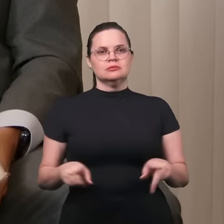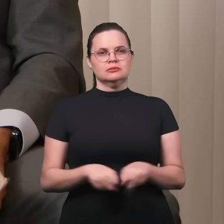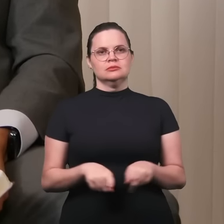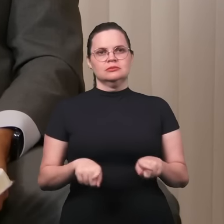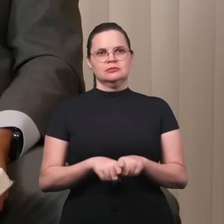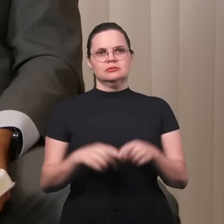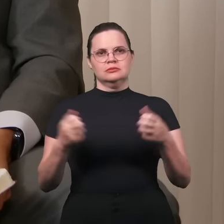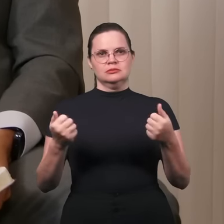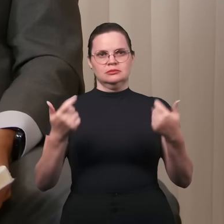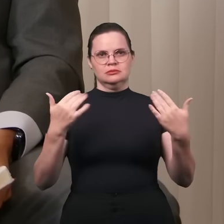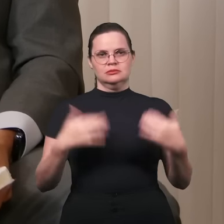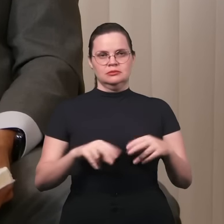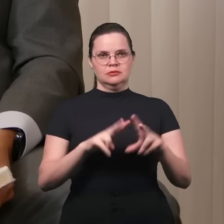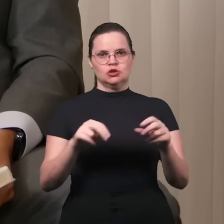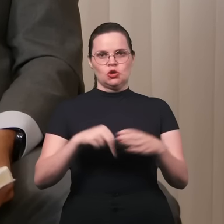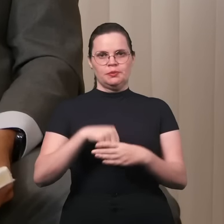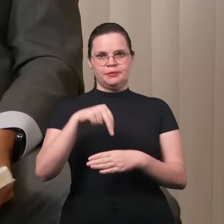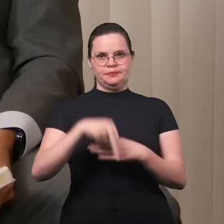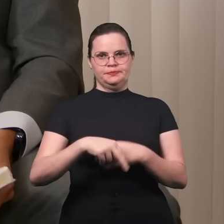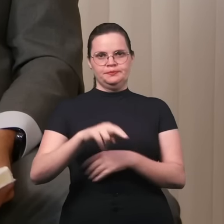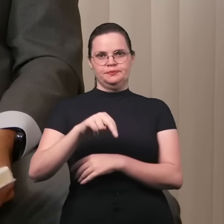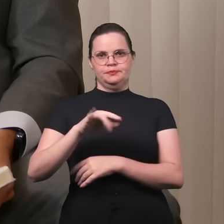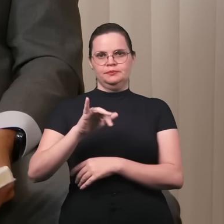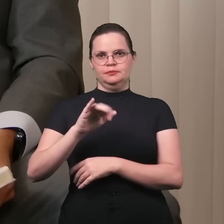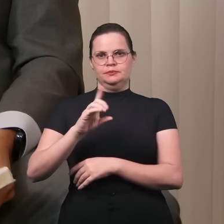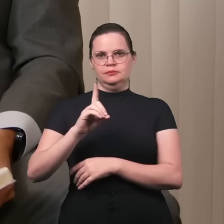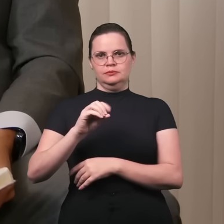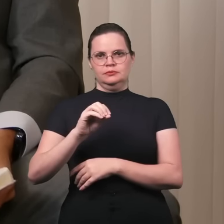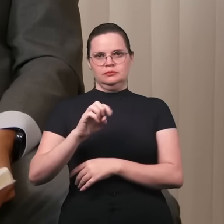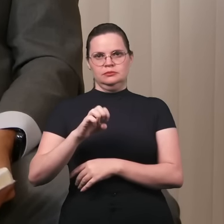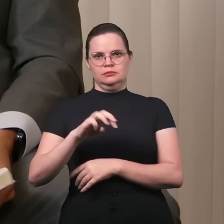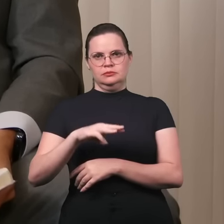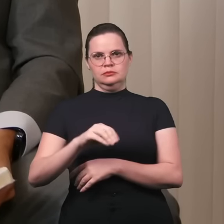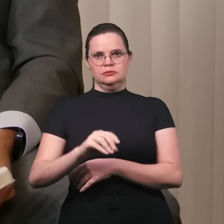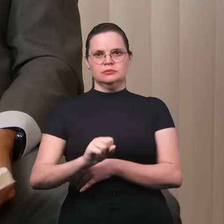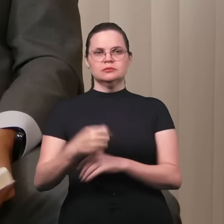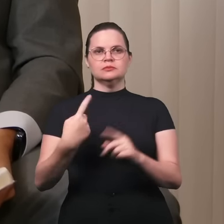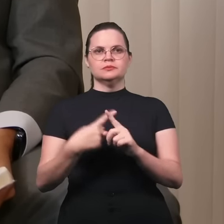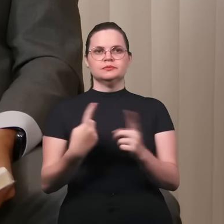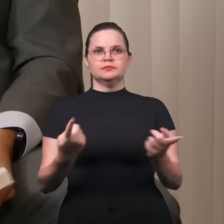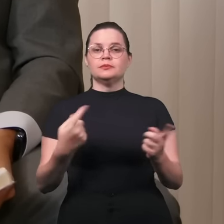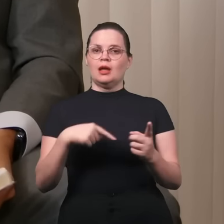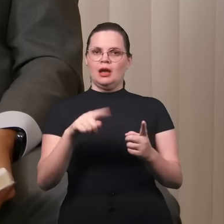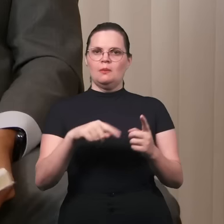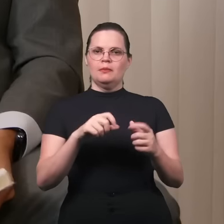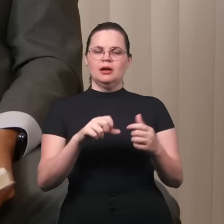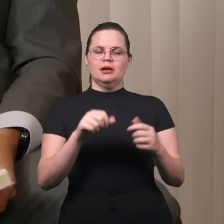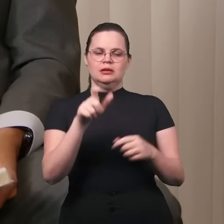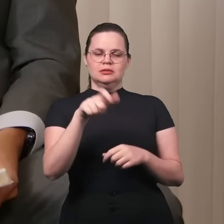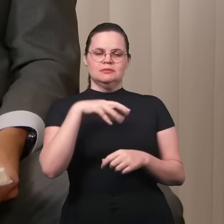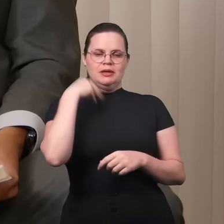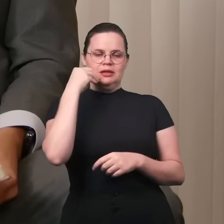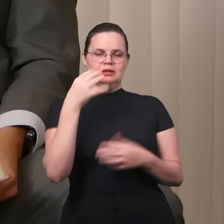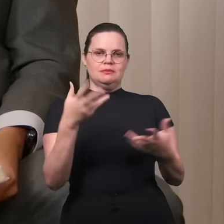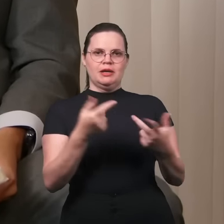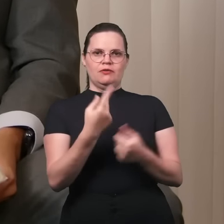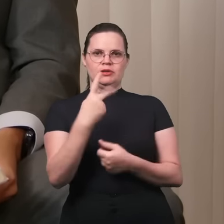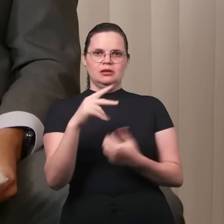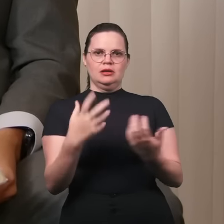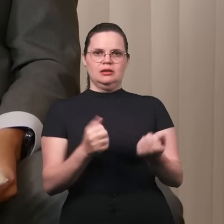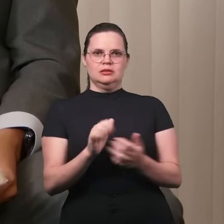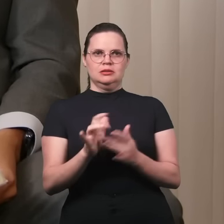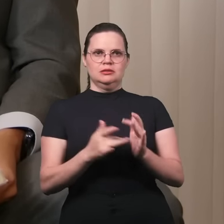falando um pouquinho mais de Nicodemos, porque é uma conversão, sim, maravilhosa. E nós vamos ver, até muitos perguntam,